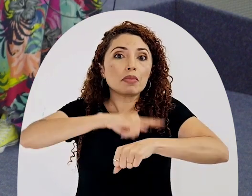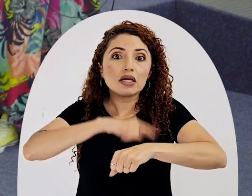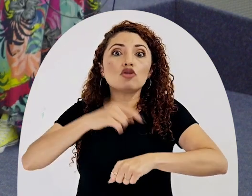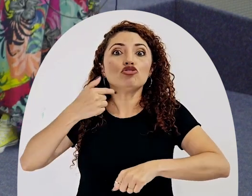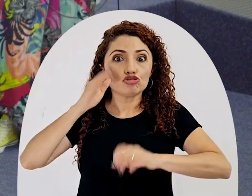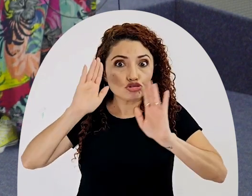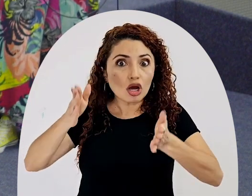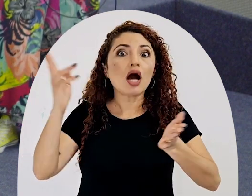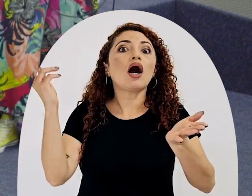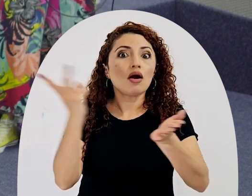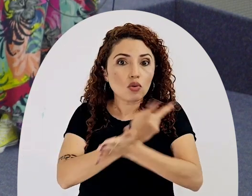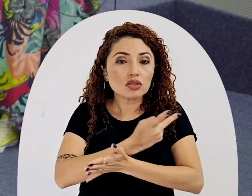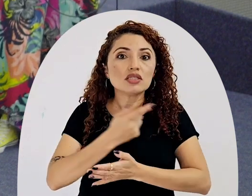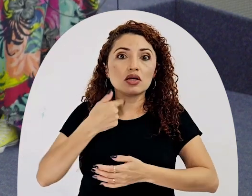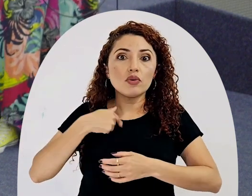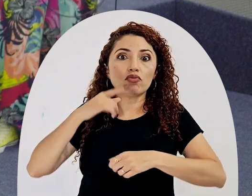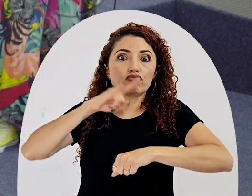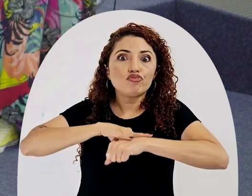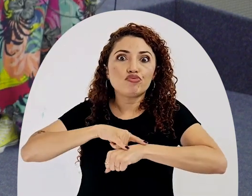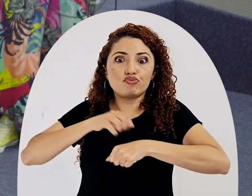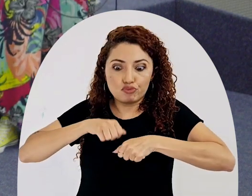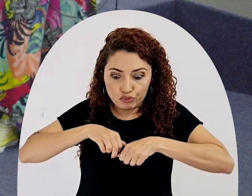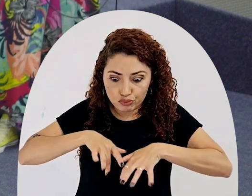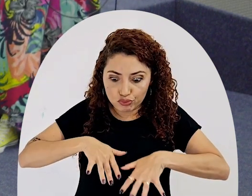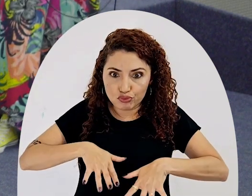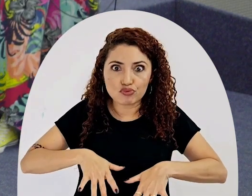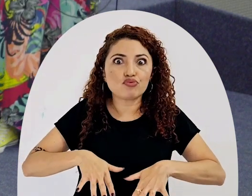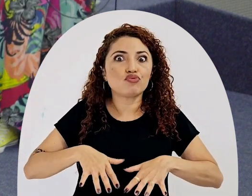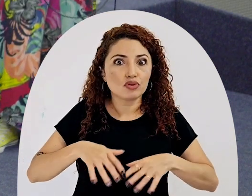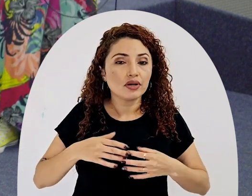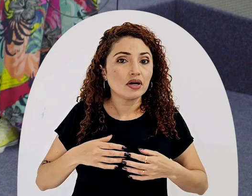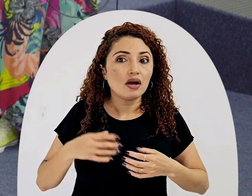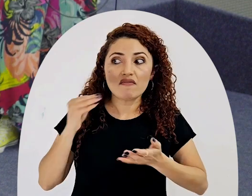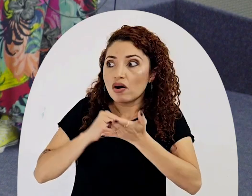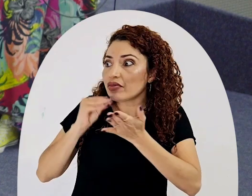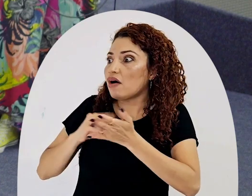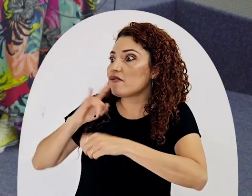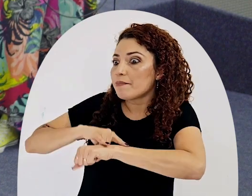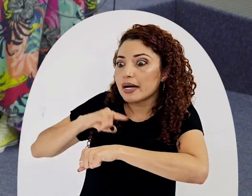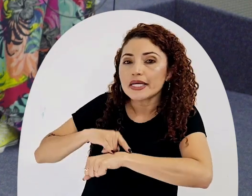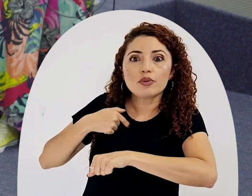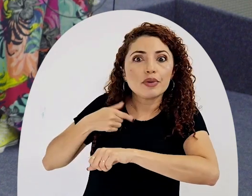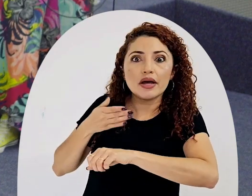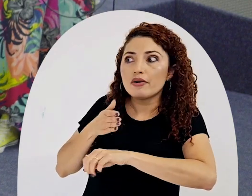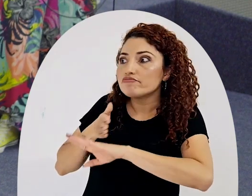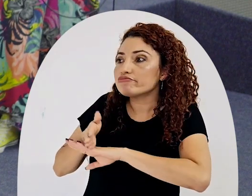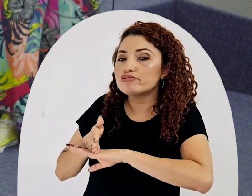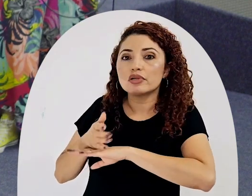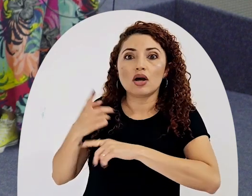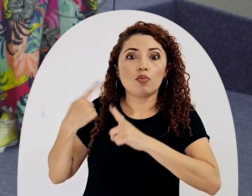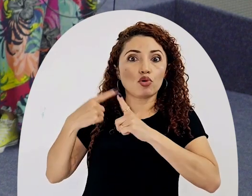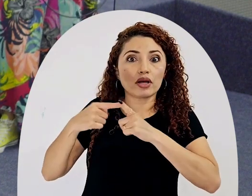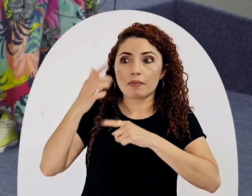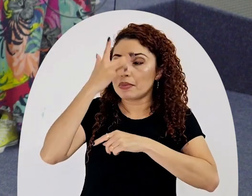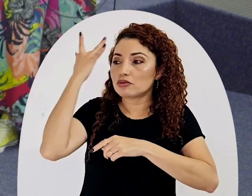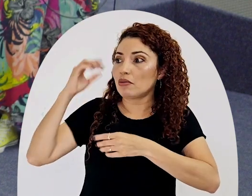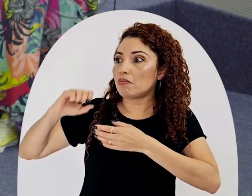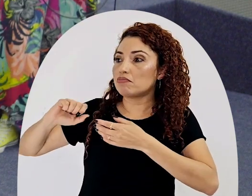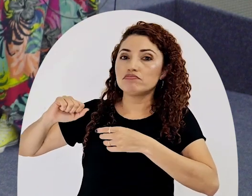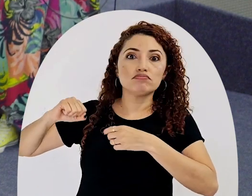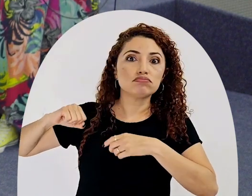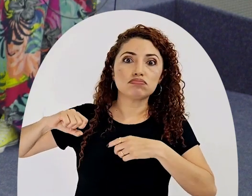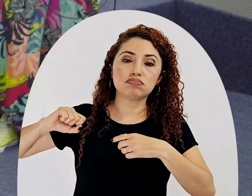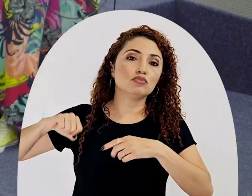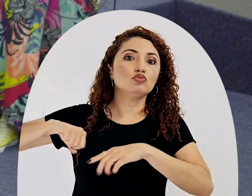adequado para eu usar. Porque eu fui expulso de um banheiro público. Então, talvez quem